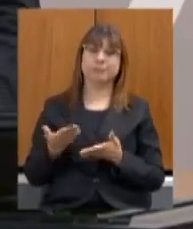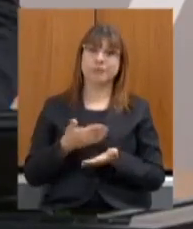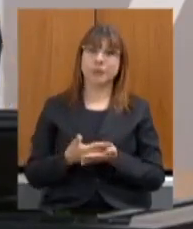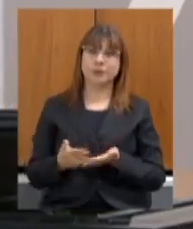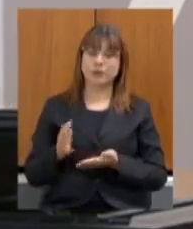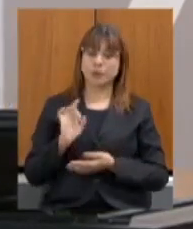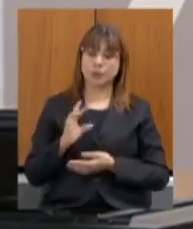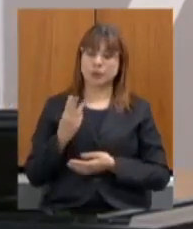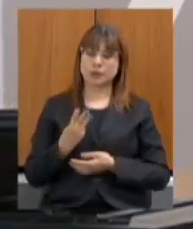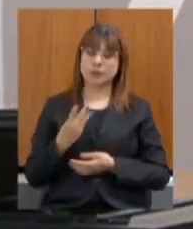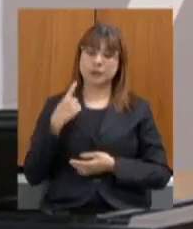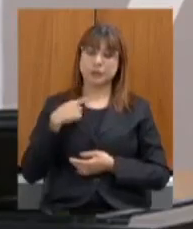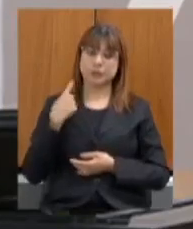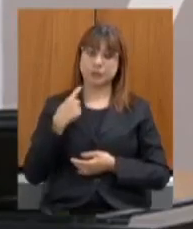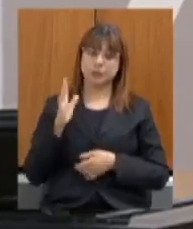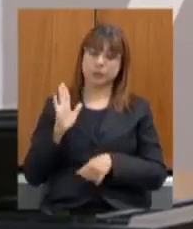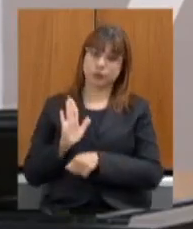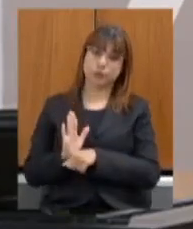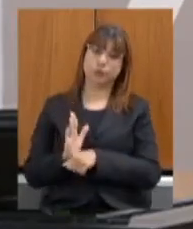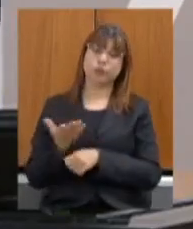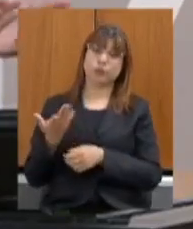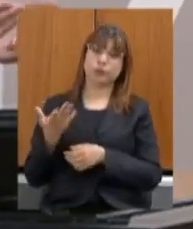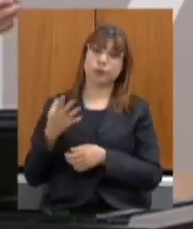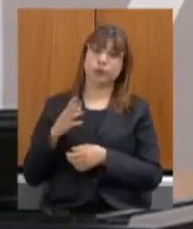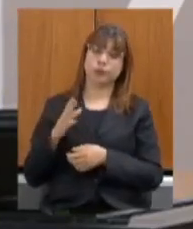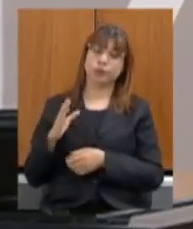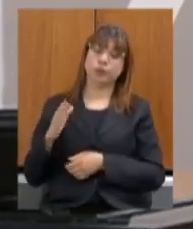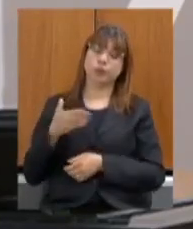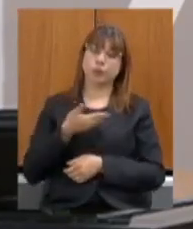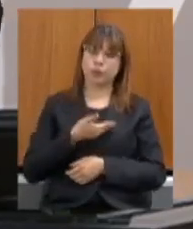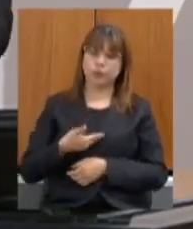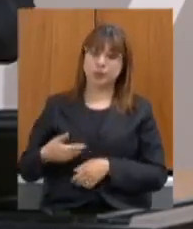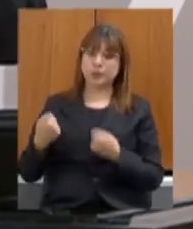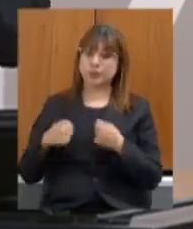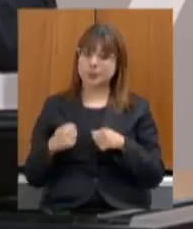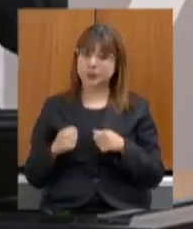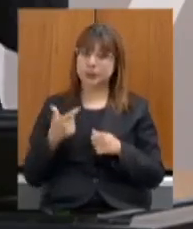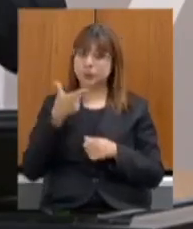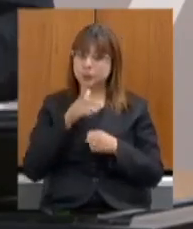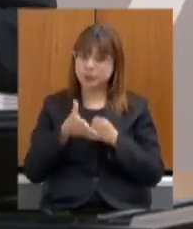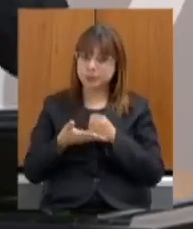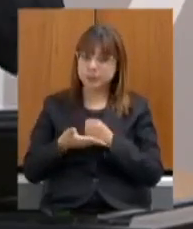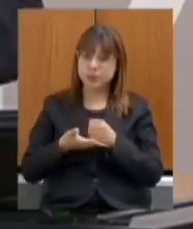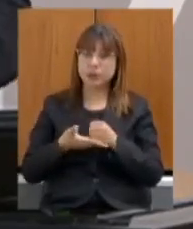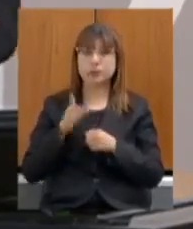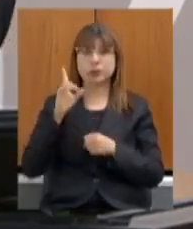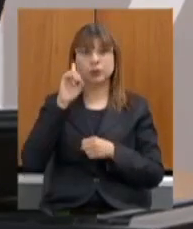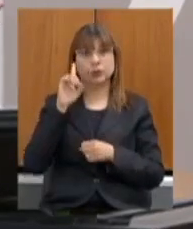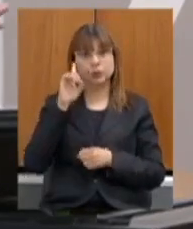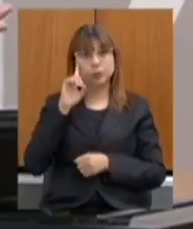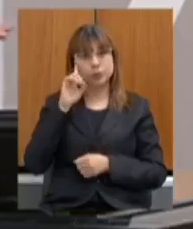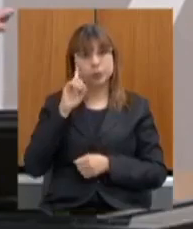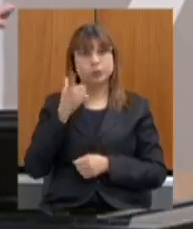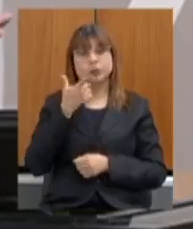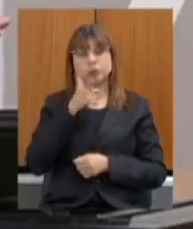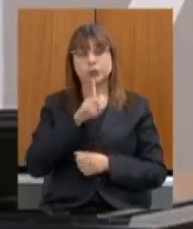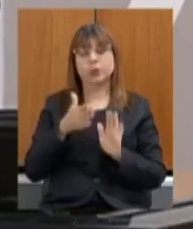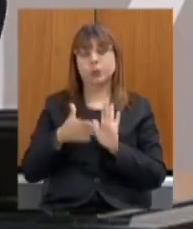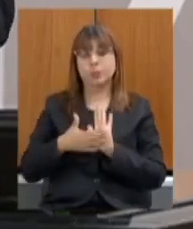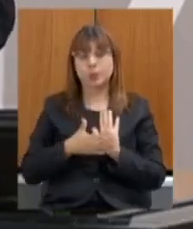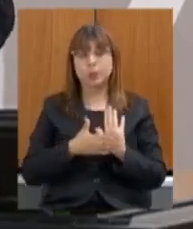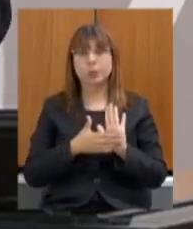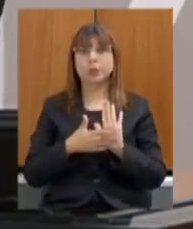três deputados na sua base, precisam de construir esta base diariamente para propostas